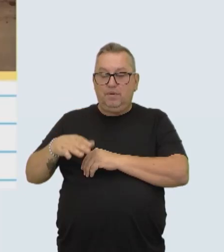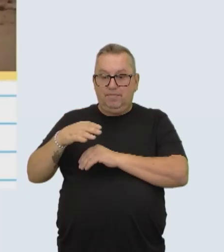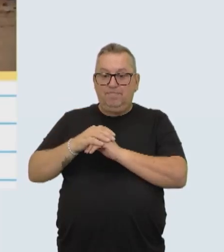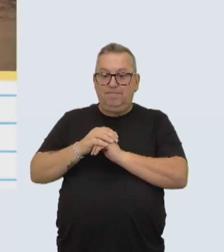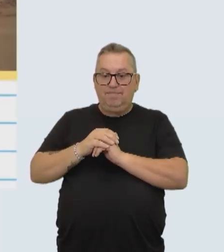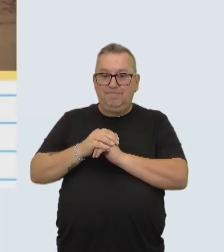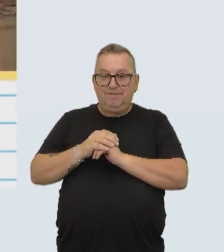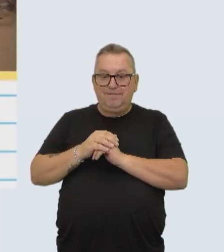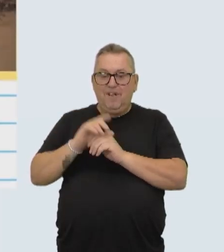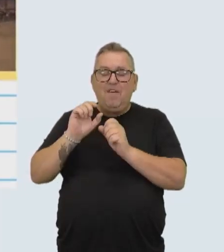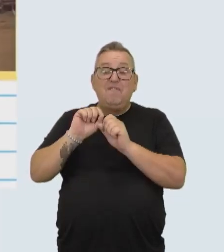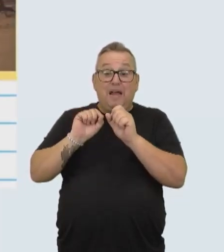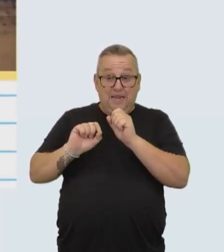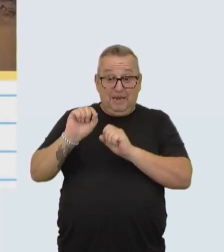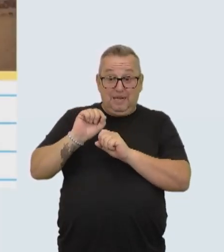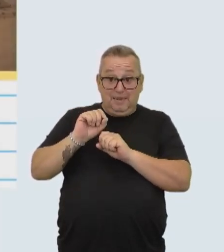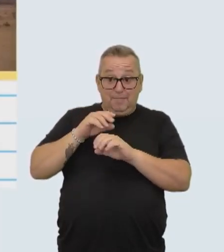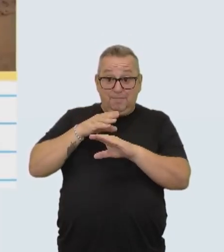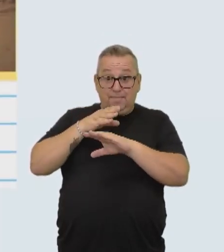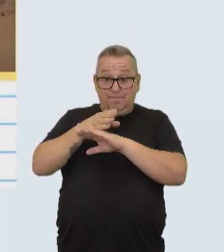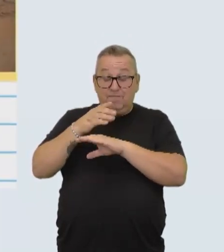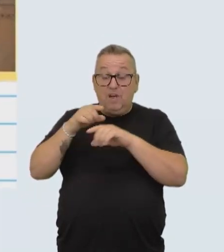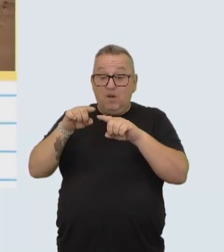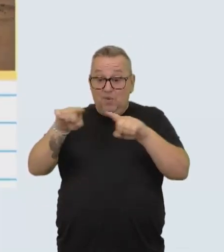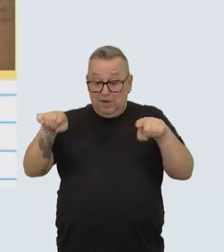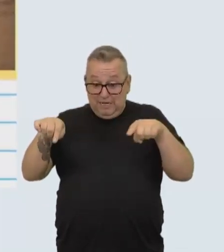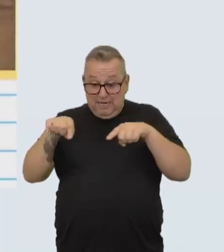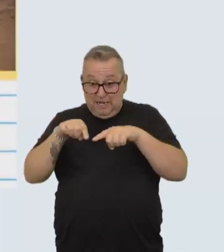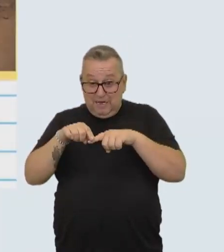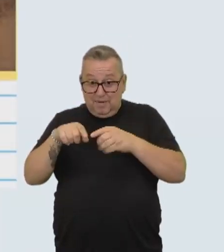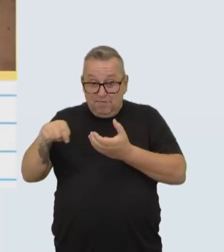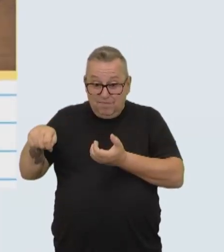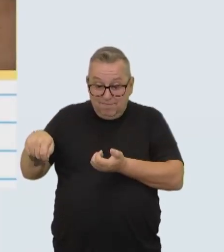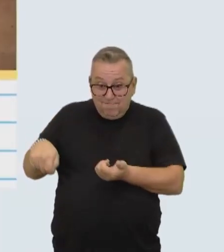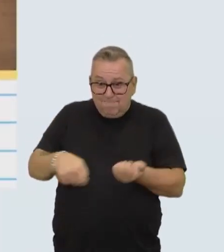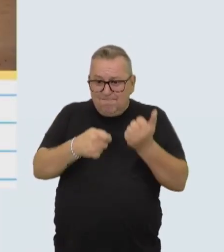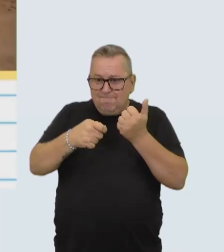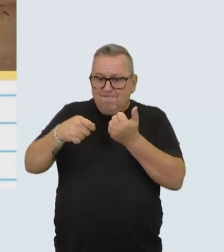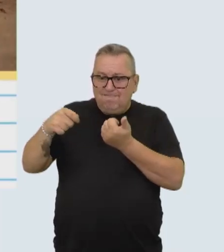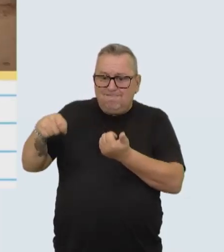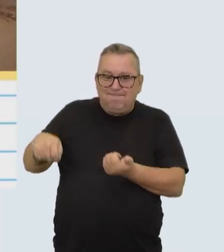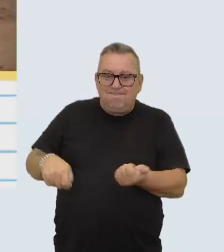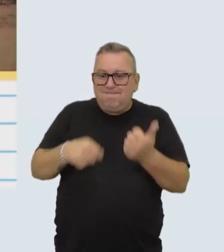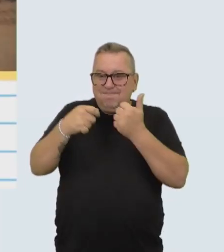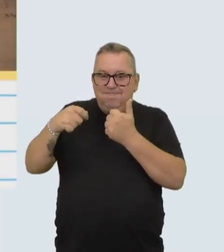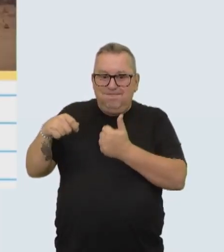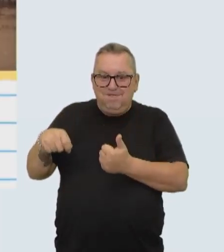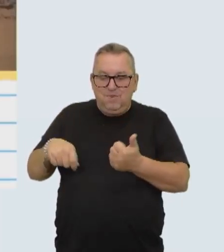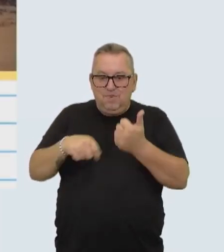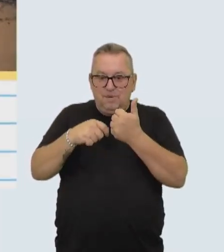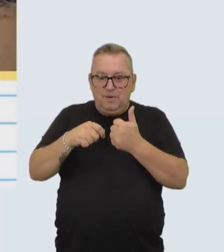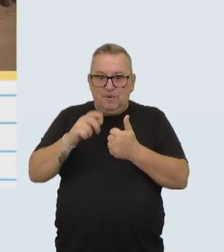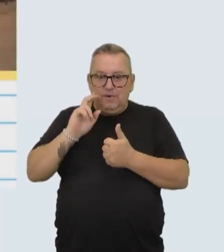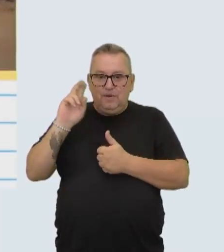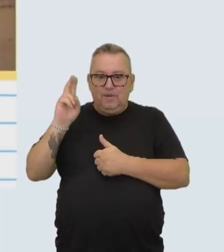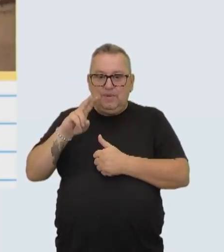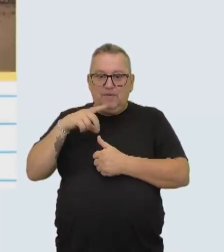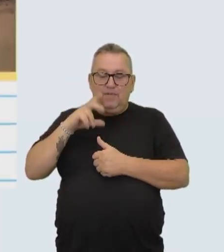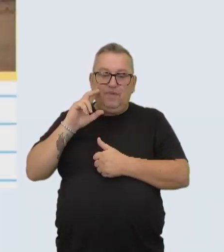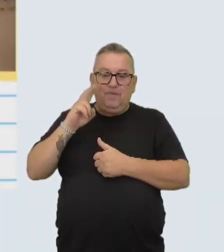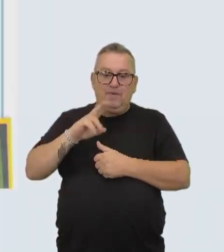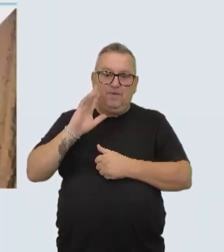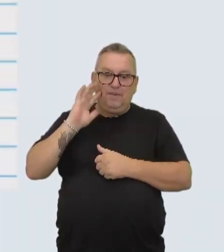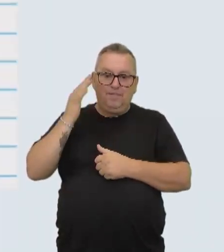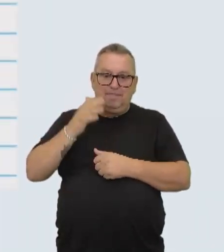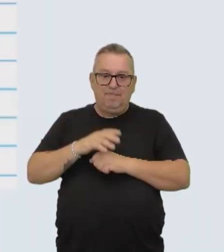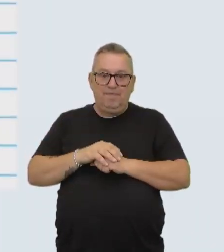pedologia? Faz o seguinte, vá até seu quintal, pegue uma pá e faça um imenso buraco. Só não fale que fomos nós que demos a ideia,